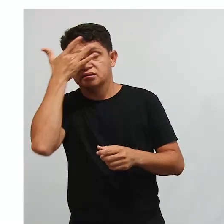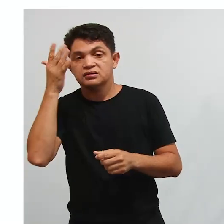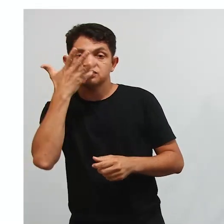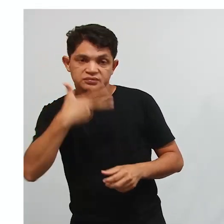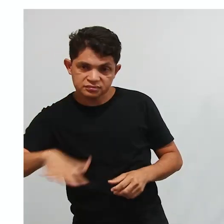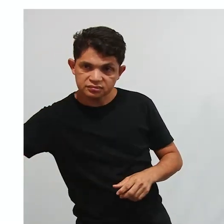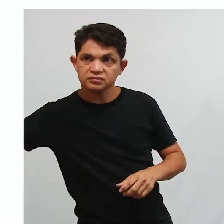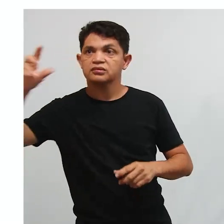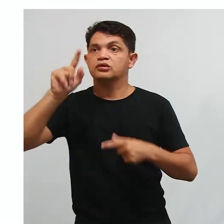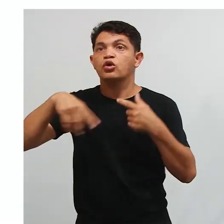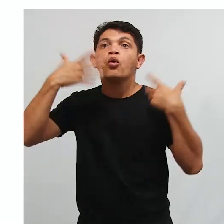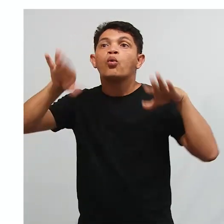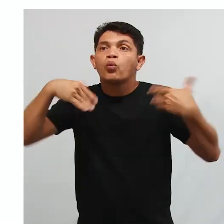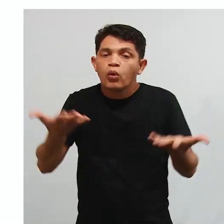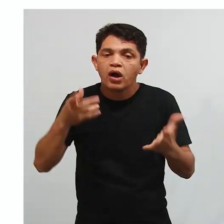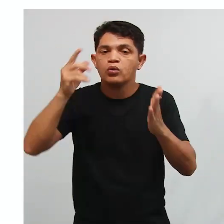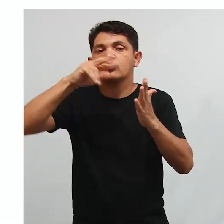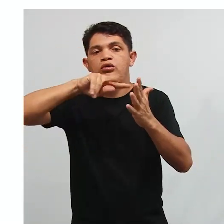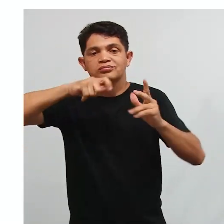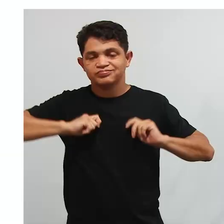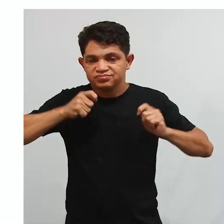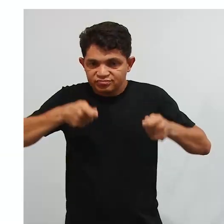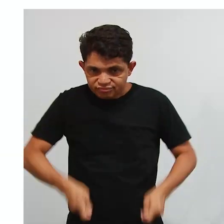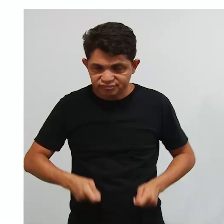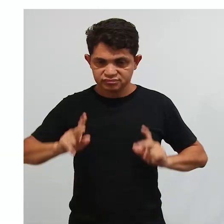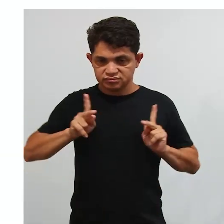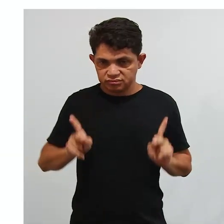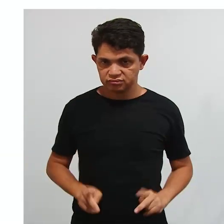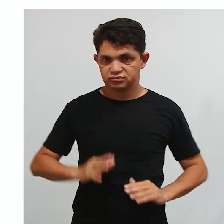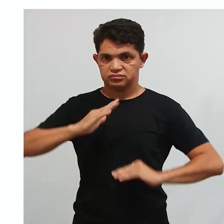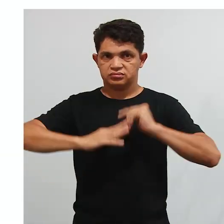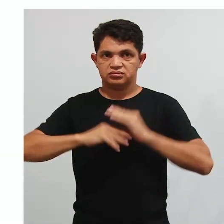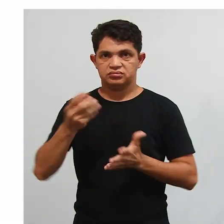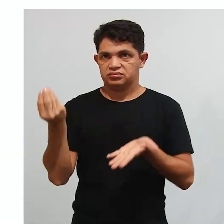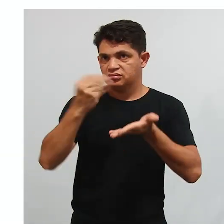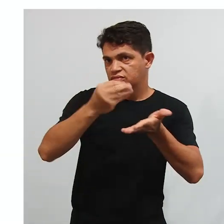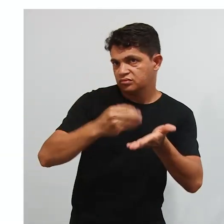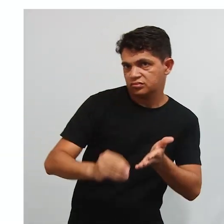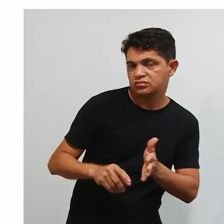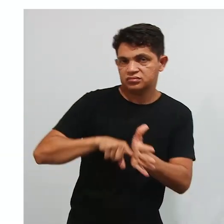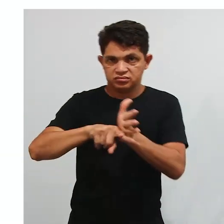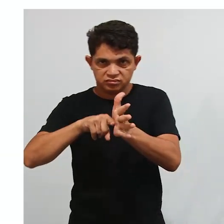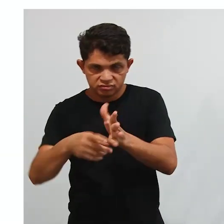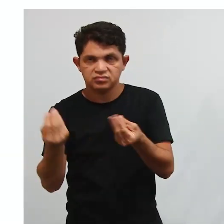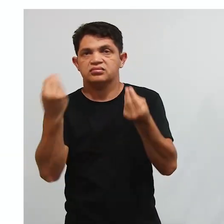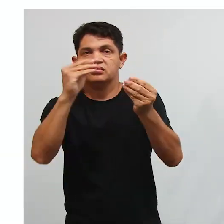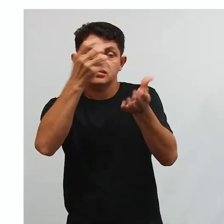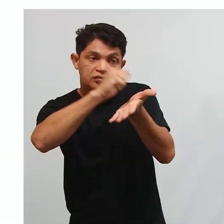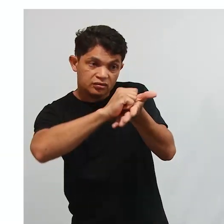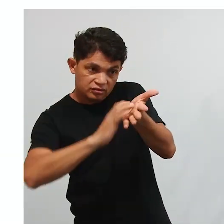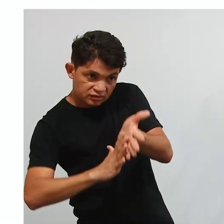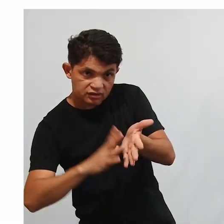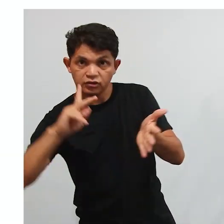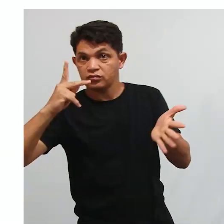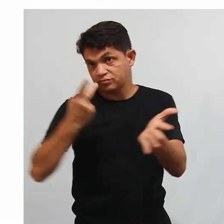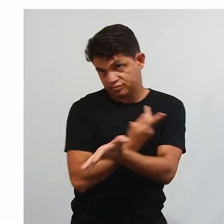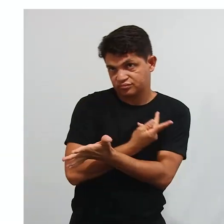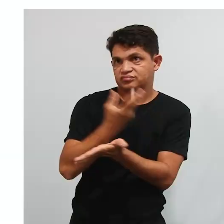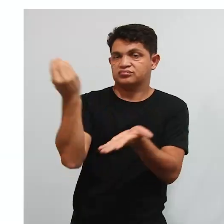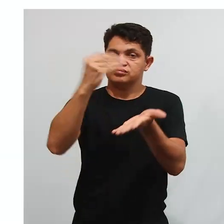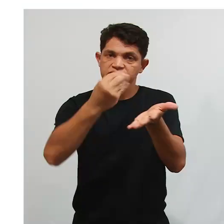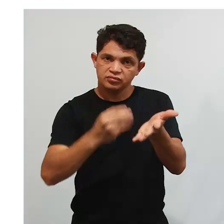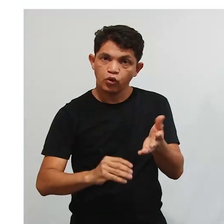crenças Quais são as atitudes são exemplos de de pesquisa descritiva né a gente vai descrever o que tá